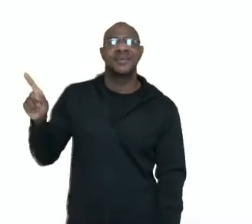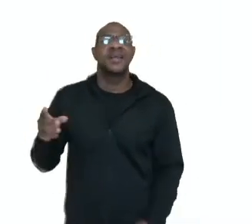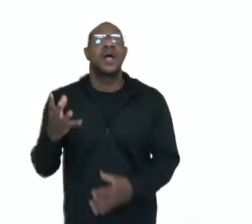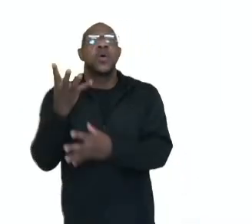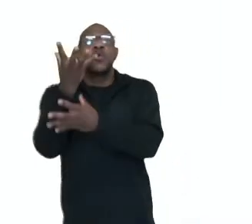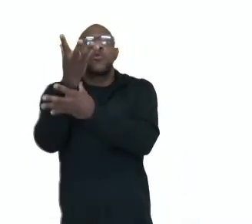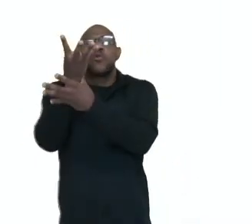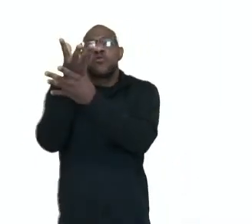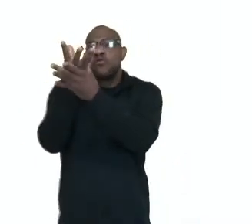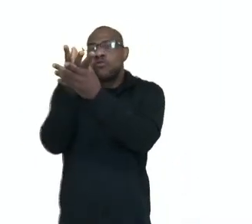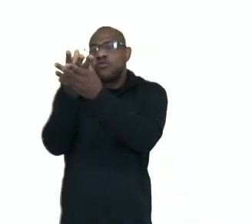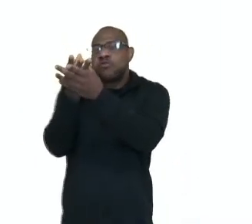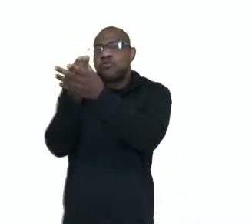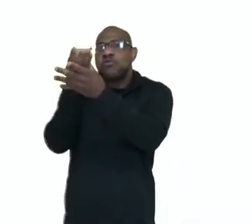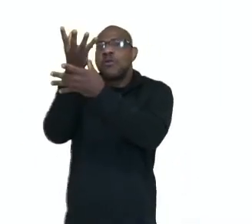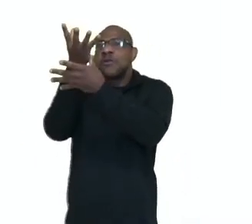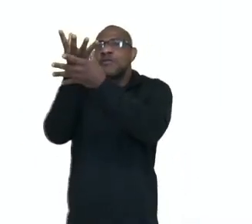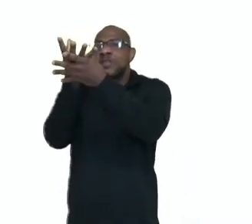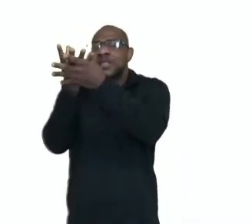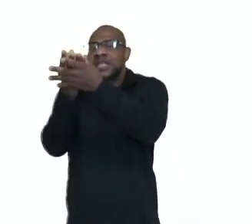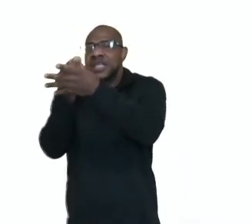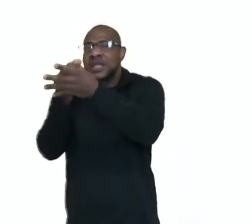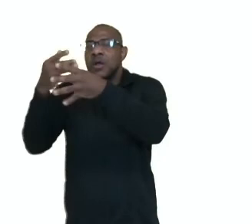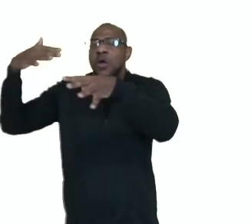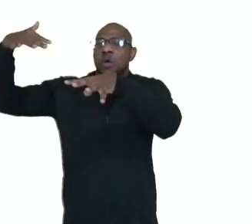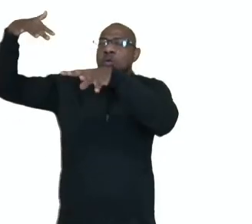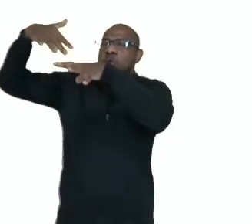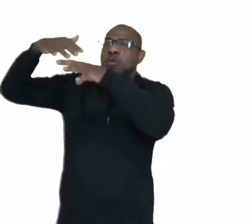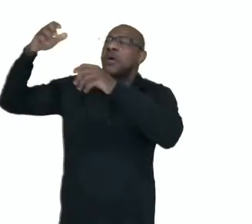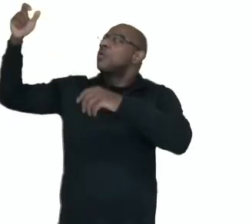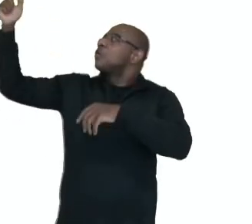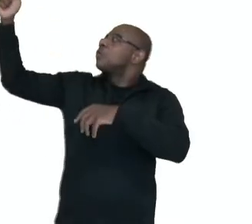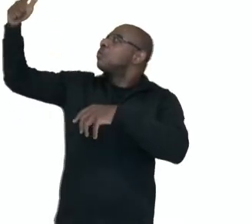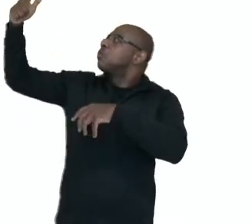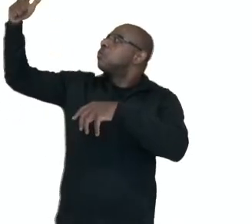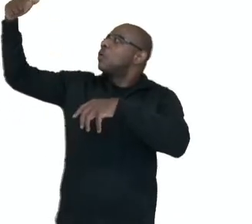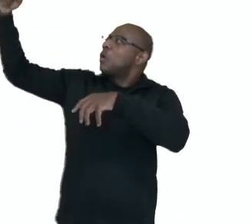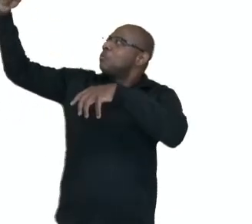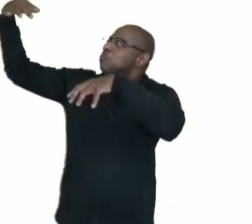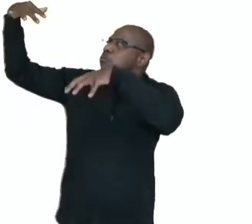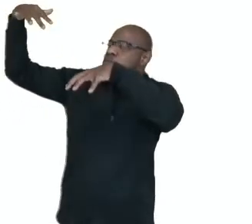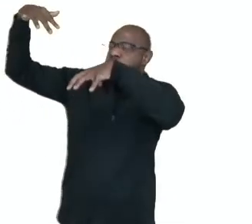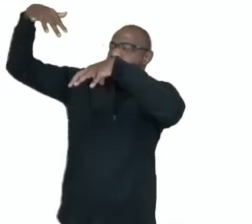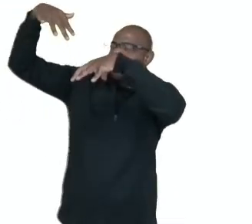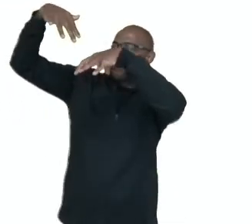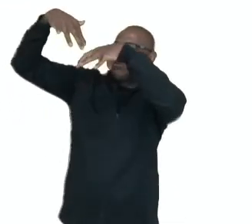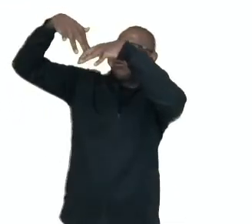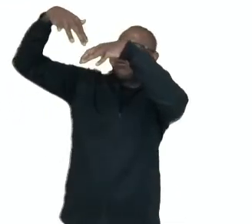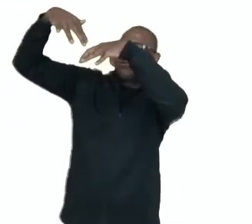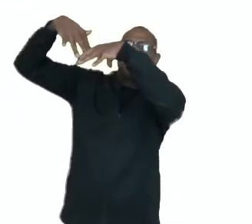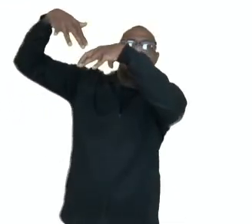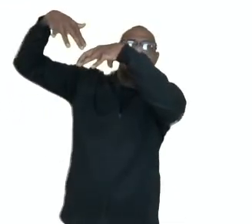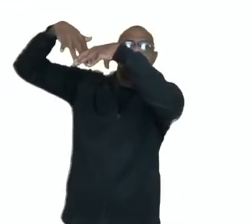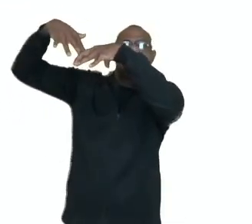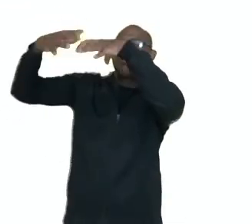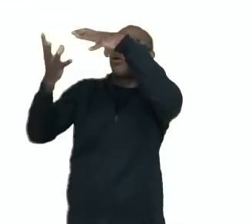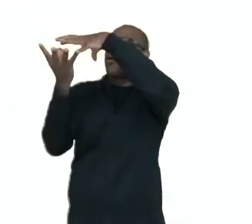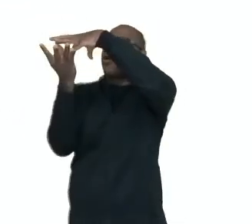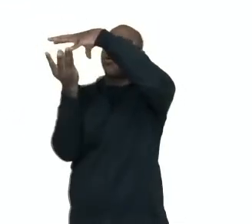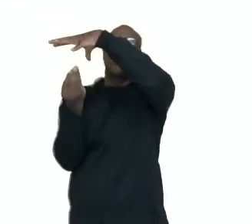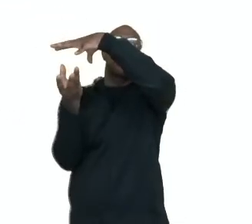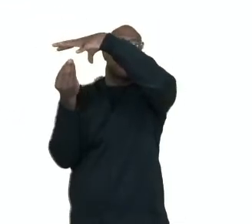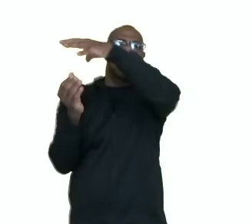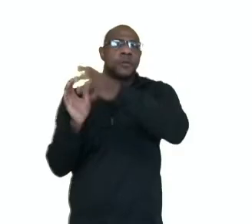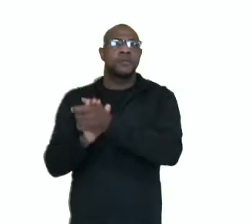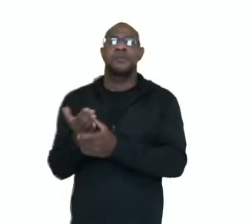filtrar, né, o excesso, né, dos raios ultravioletas que são nocivos, que fazem mal